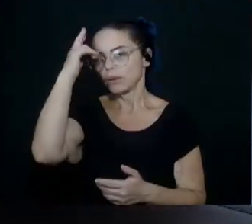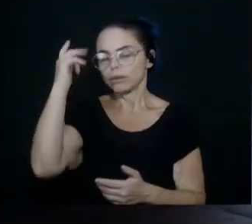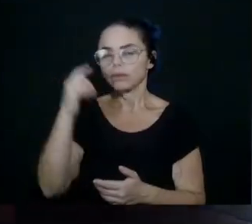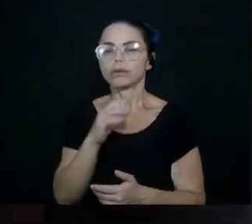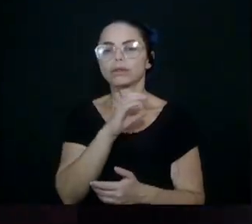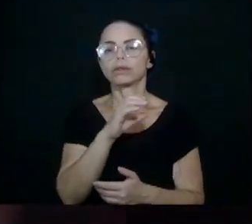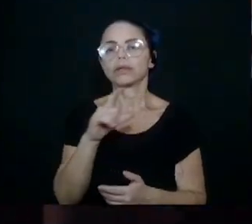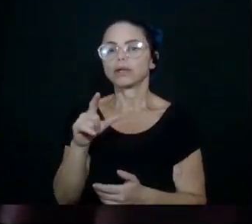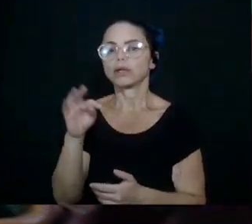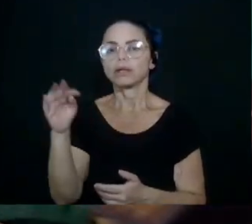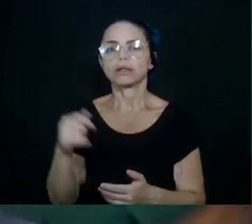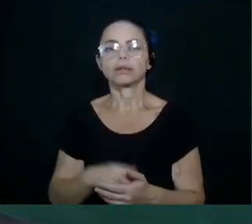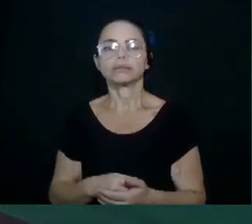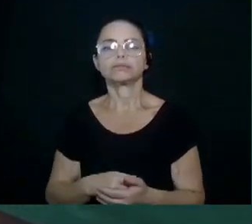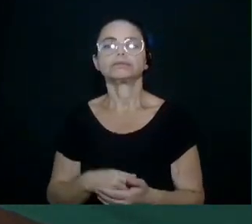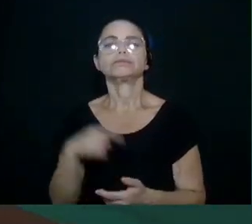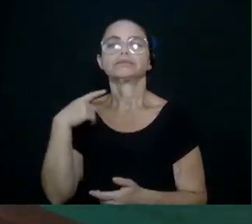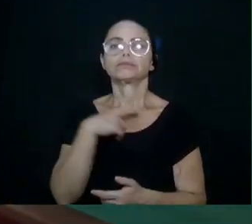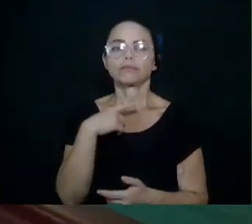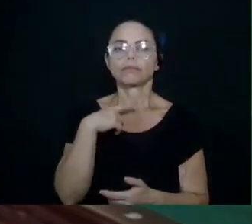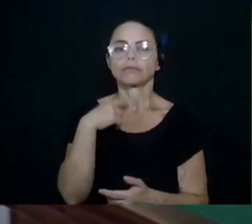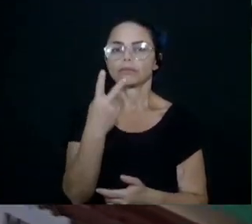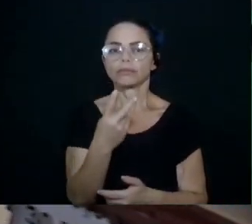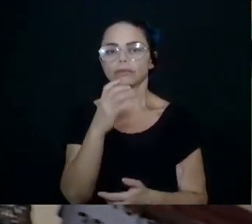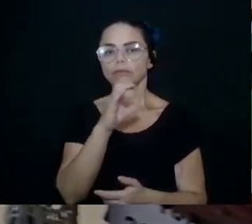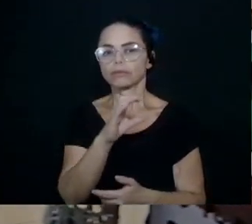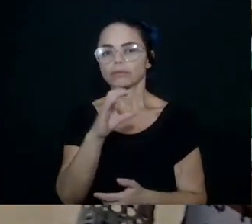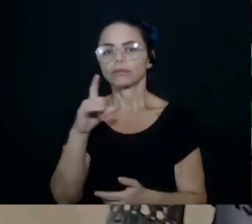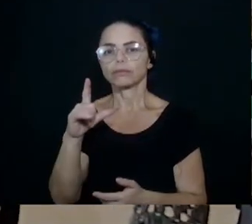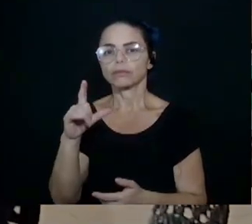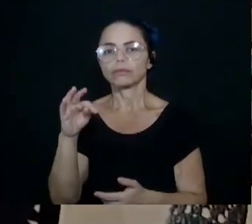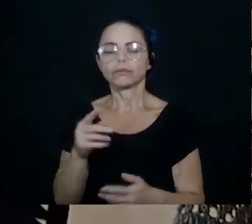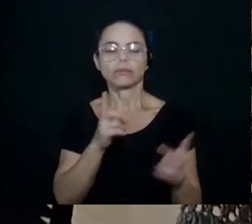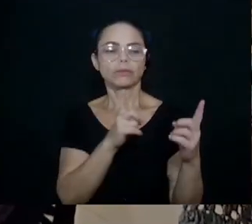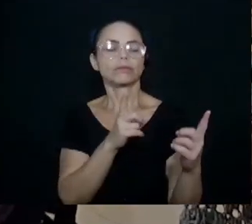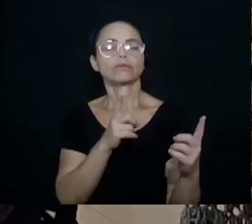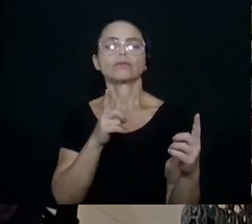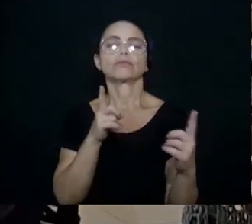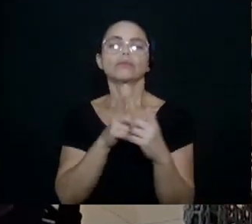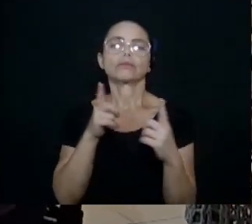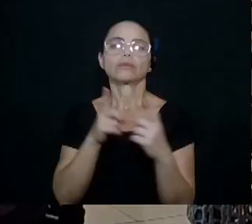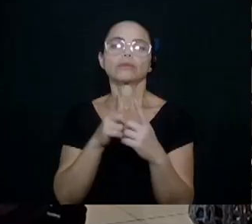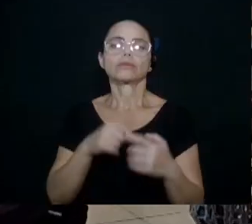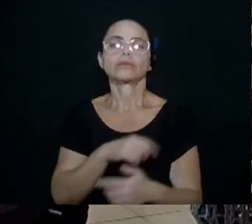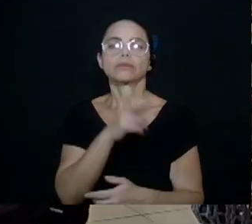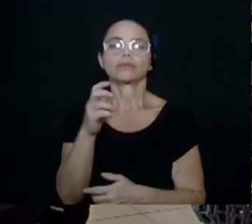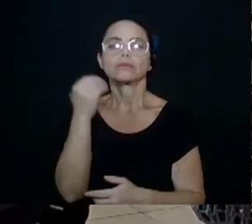guarda-chuva? Aqui você tem 2 CLTs, que são as 2 atendentes, e os 5 barbeiros vêm